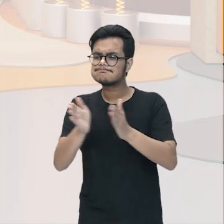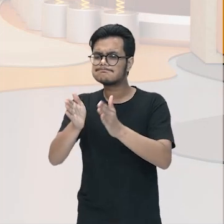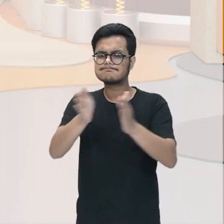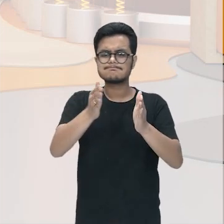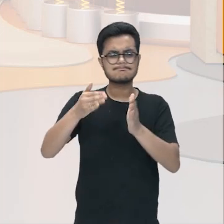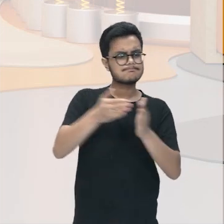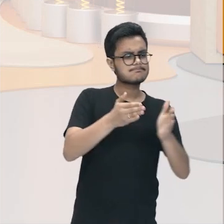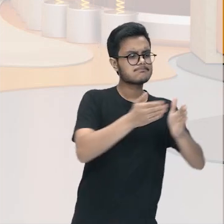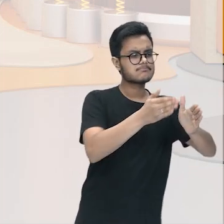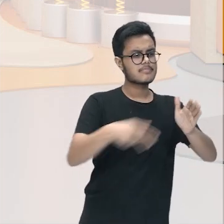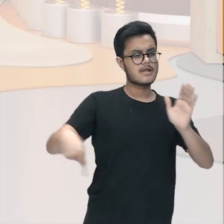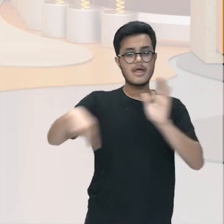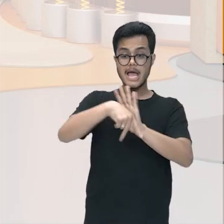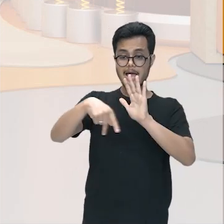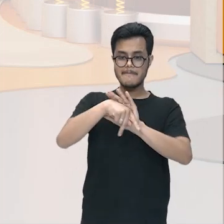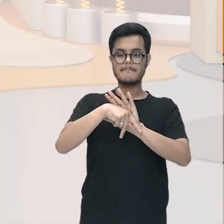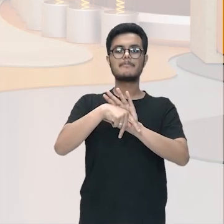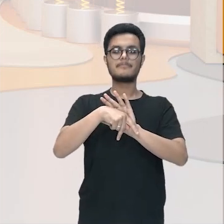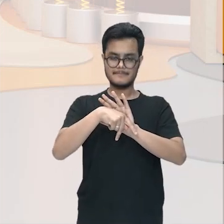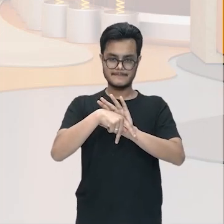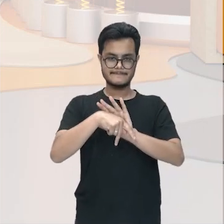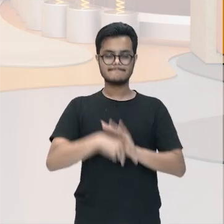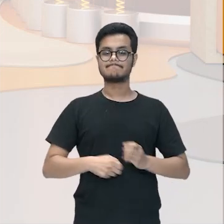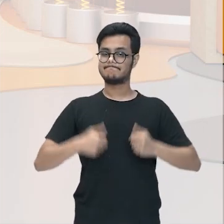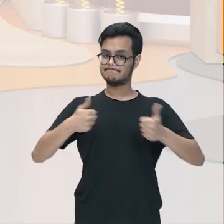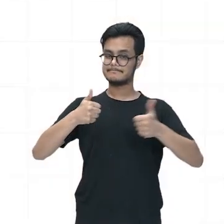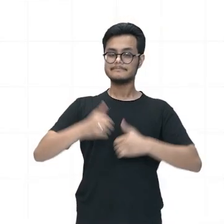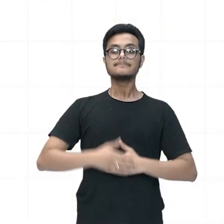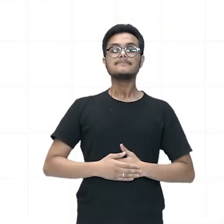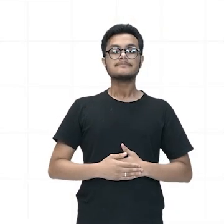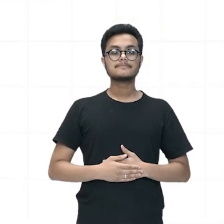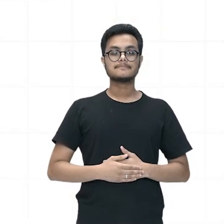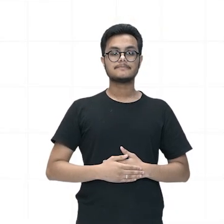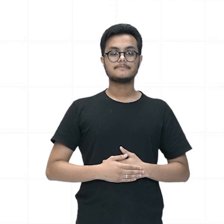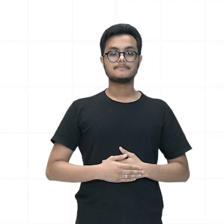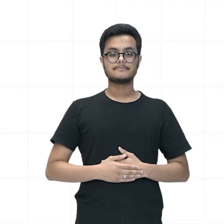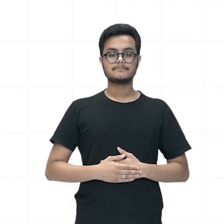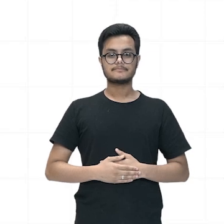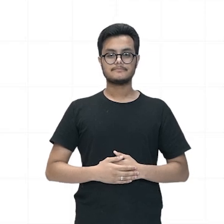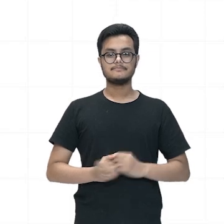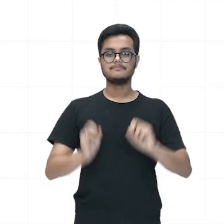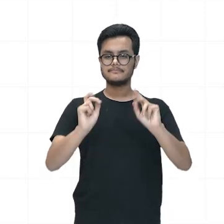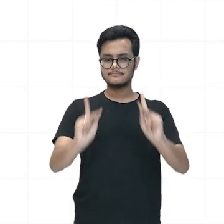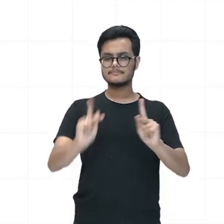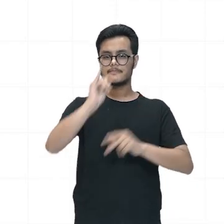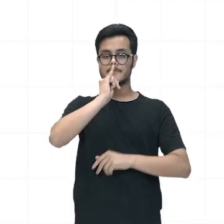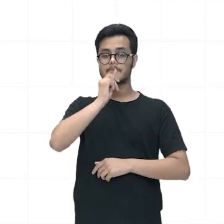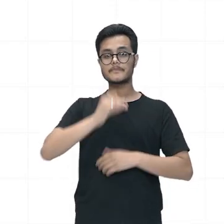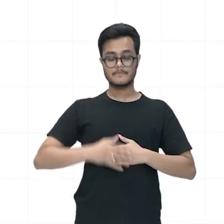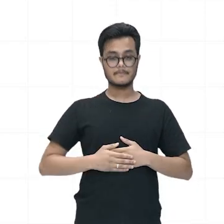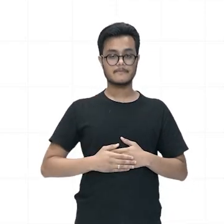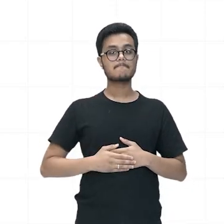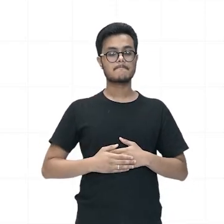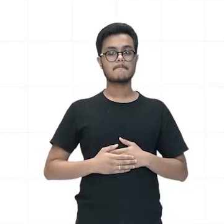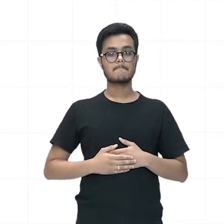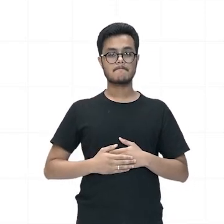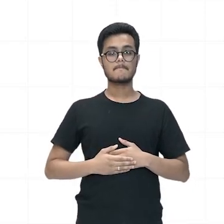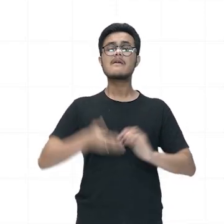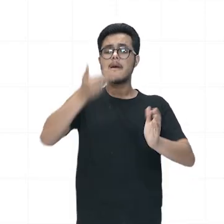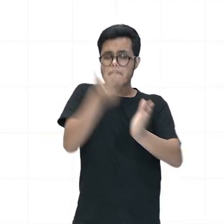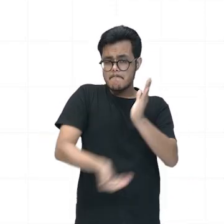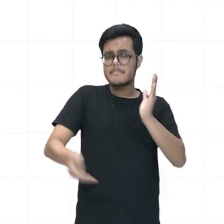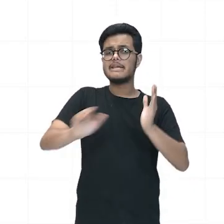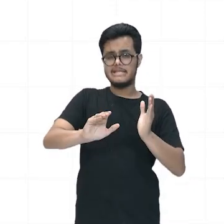que pertencia a eles, ok? Acompanha ali comigo, olha só. Logo após ser derrotada na Batalha